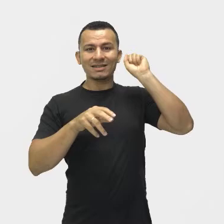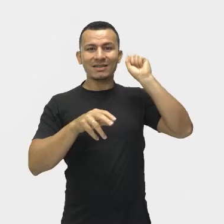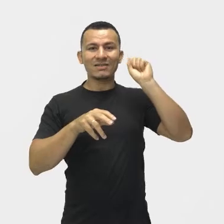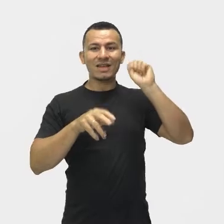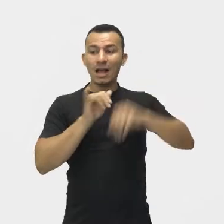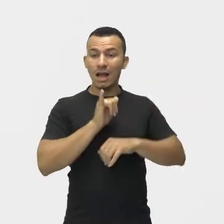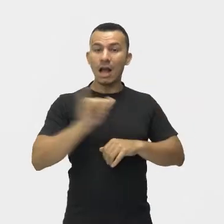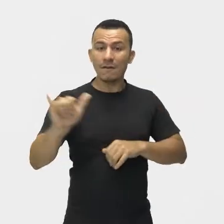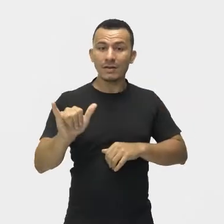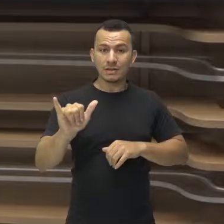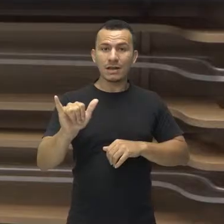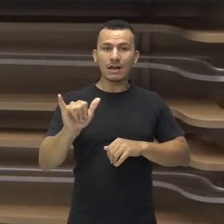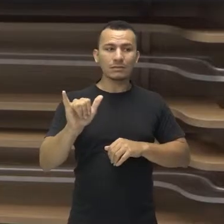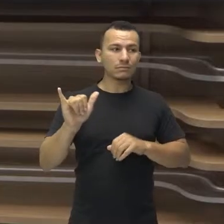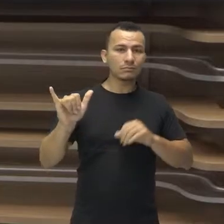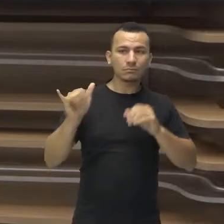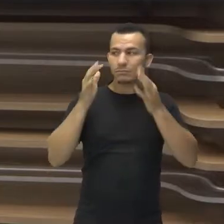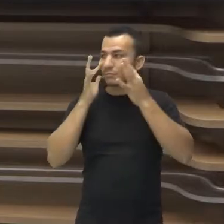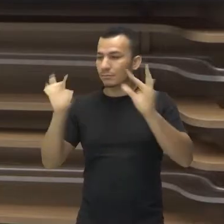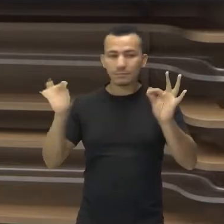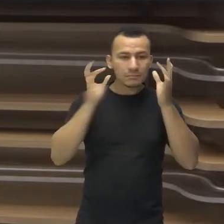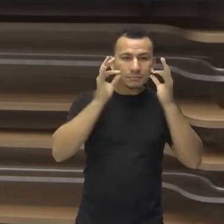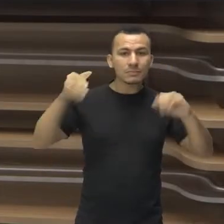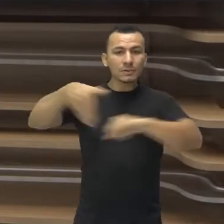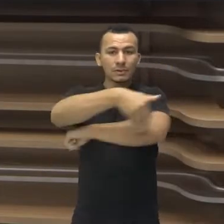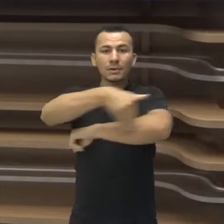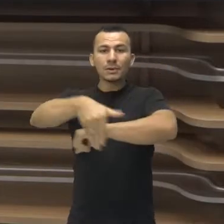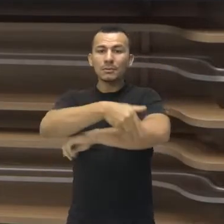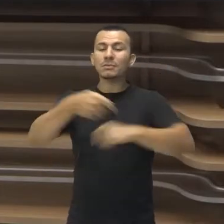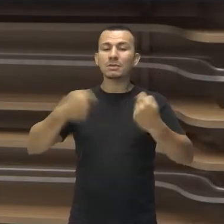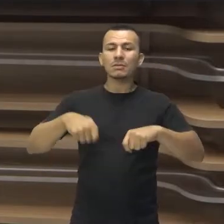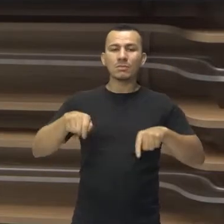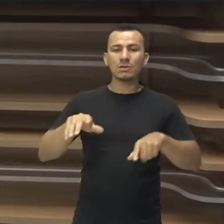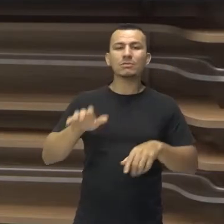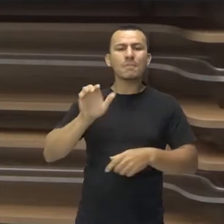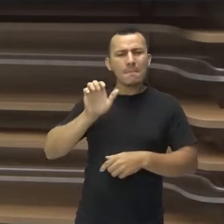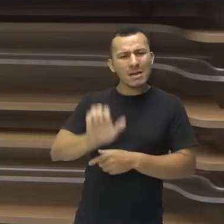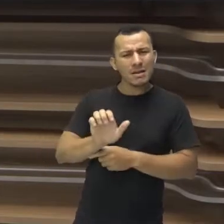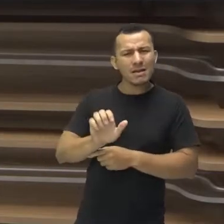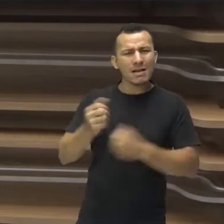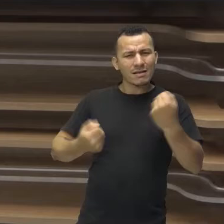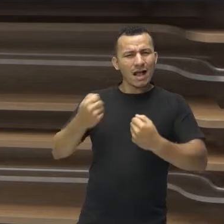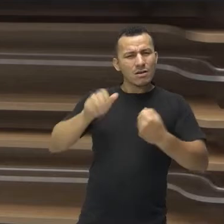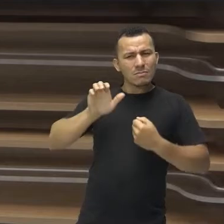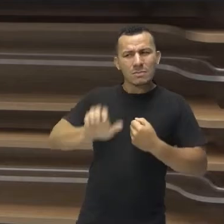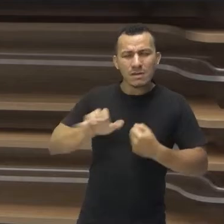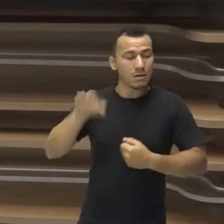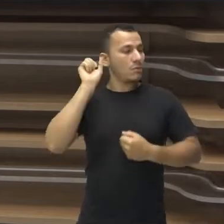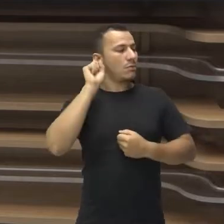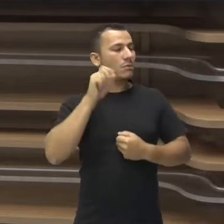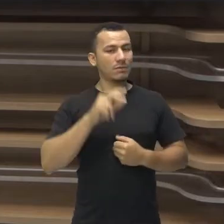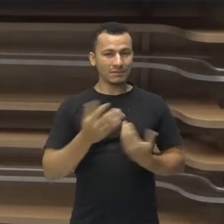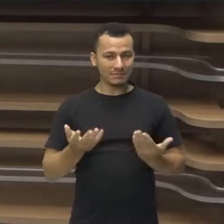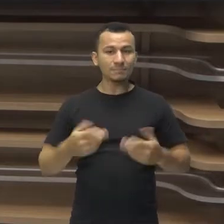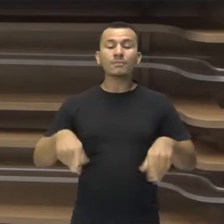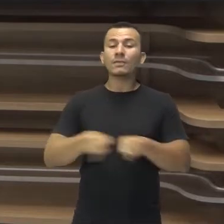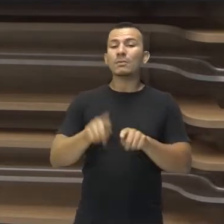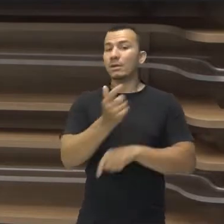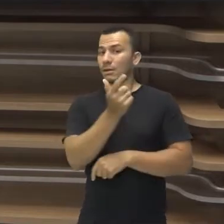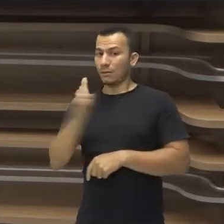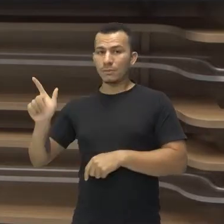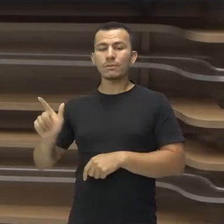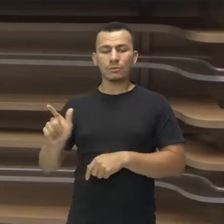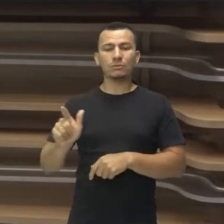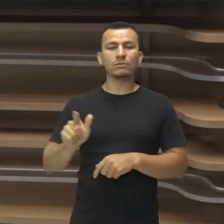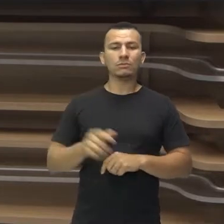um alerta para você ficar atento ao atravessar a rua, né? Você ouviu aquele sinal sonoro ali. Então, olha só, relacionado com a audição, nós